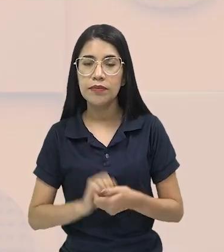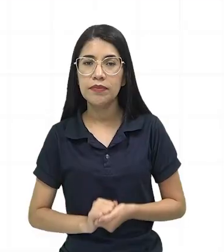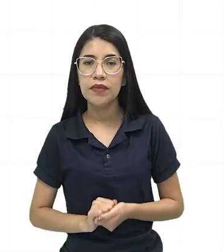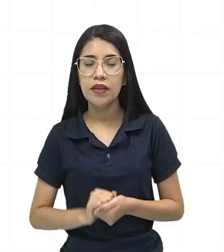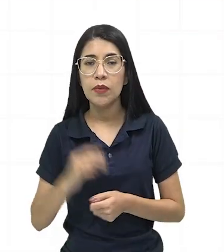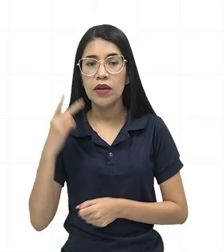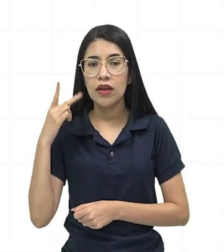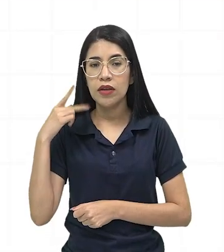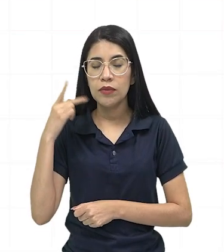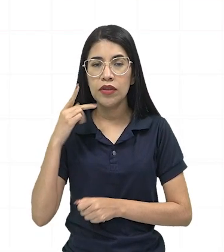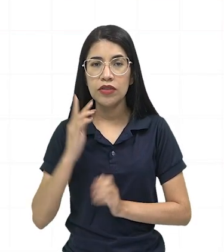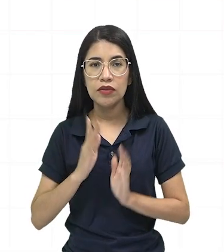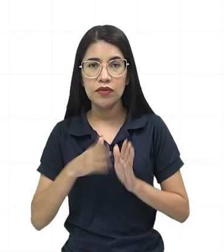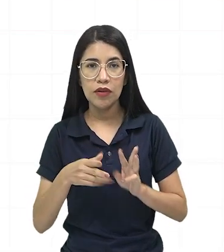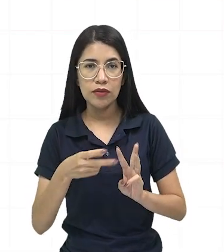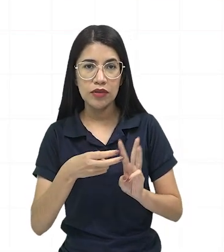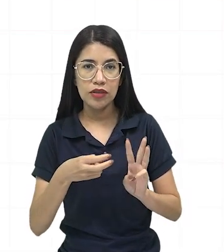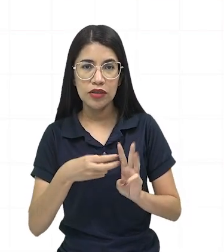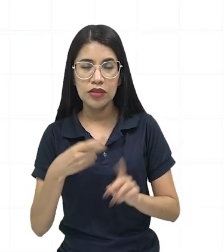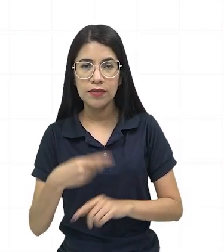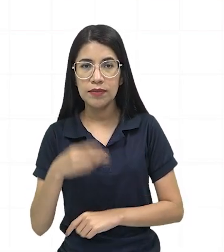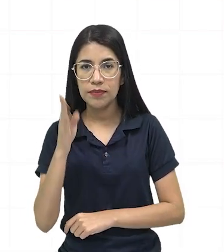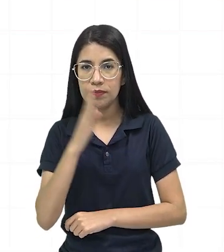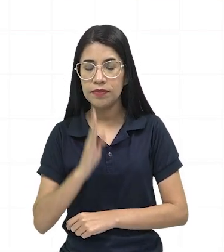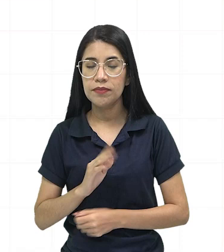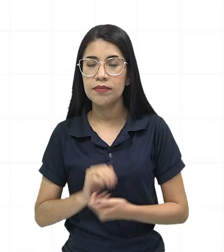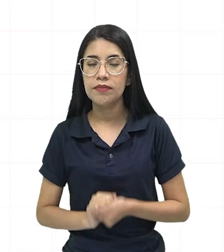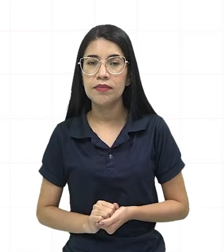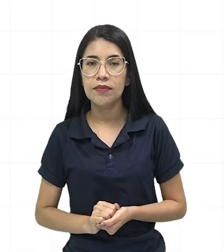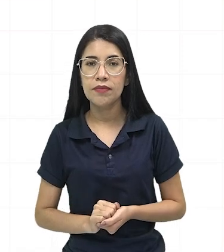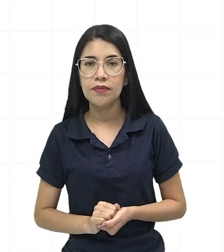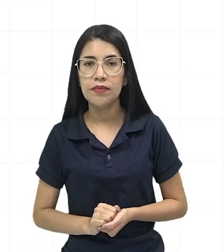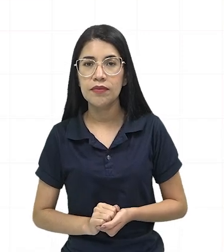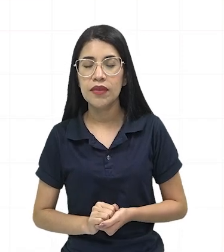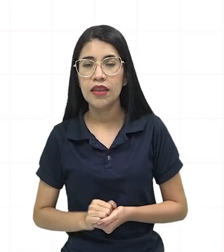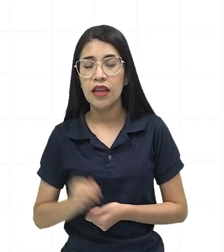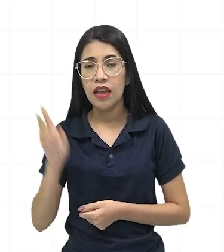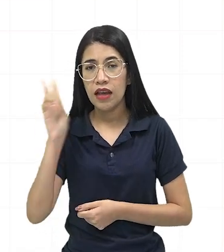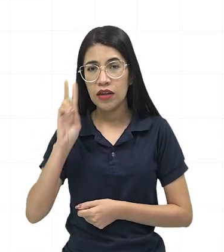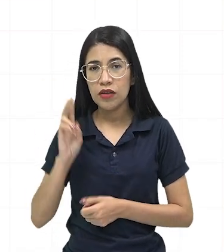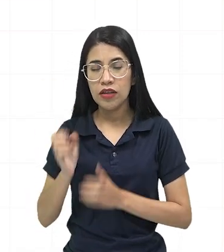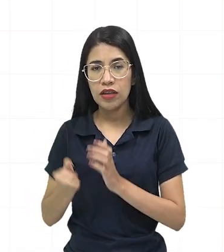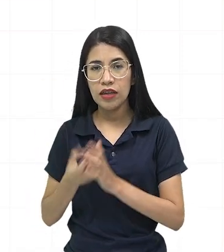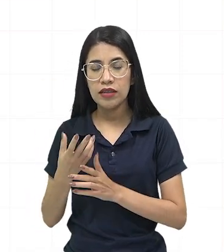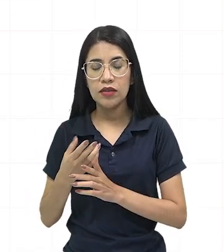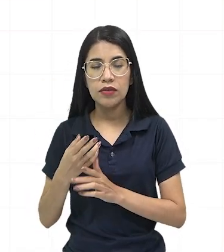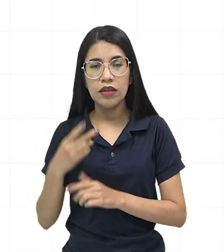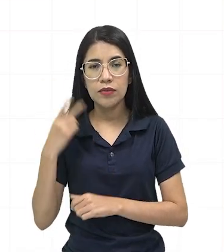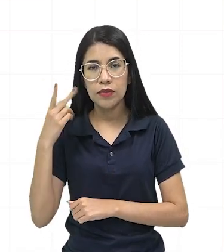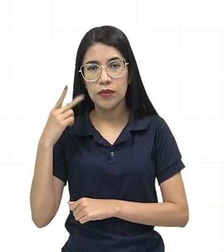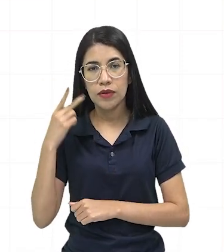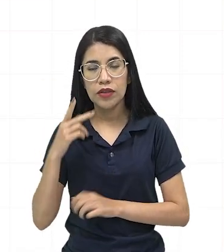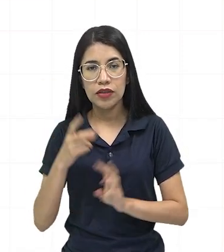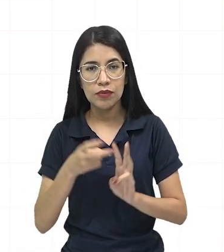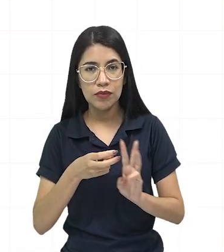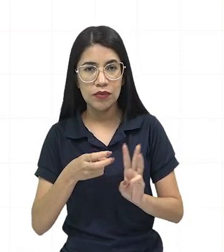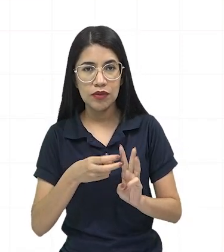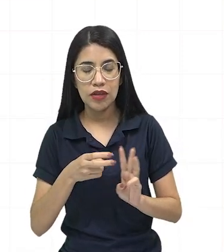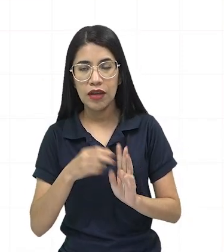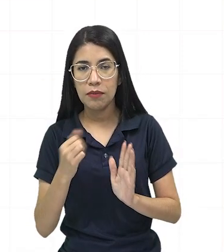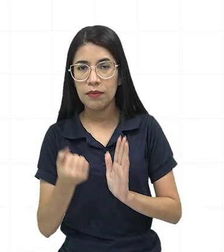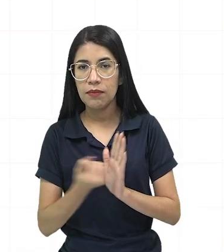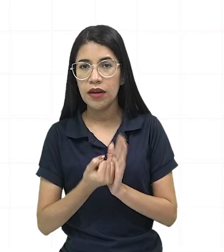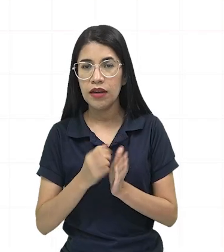As políticas indigenistas no Brasil. A história das políticas indigenistas no Brasil é